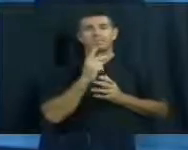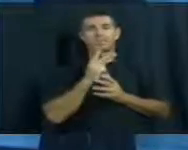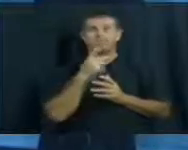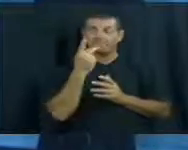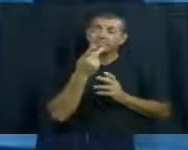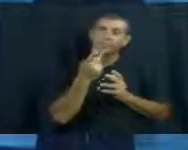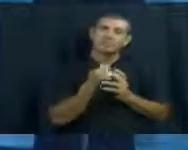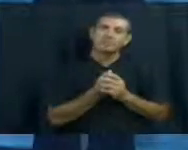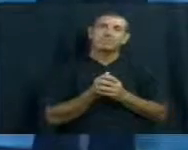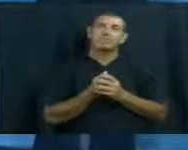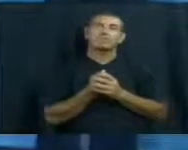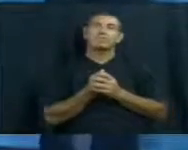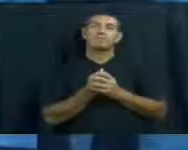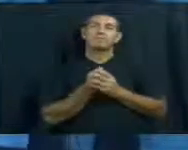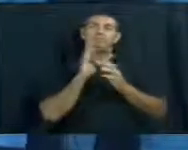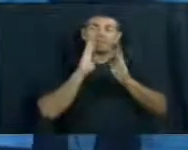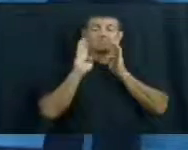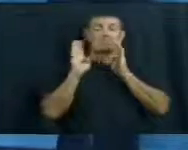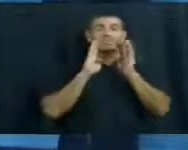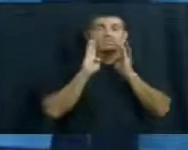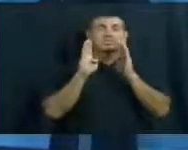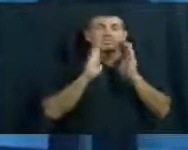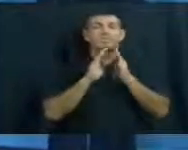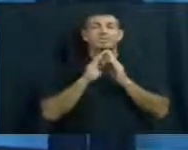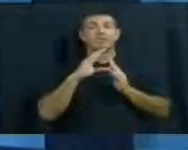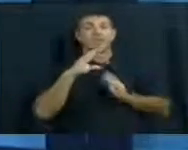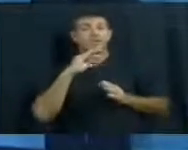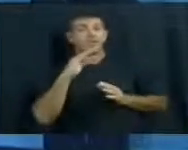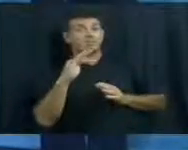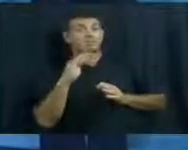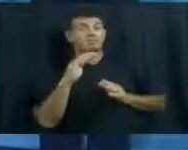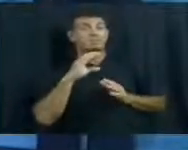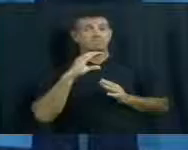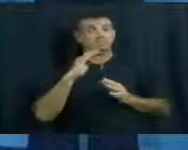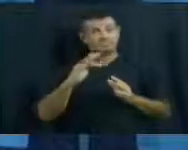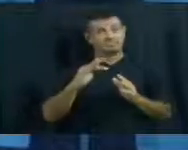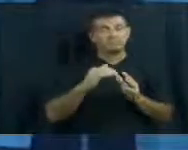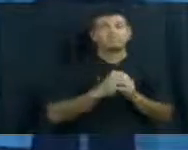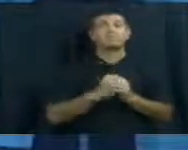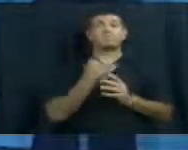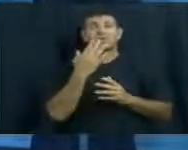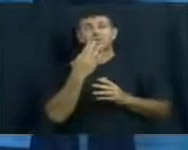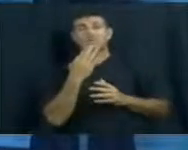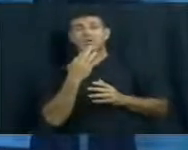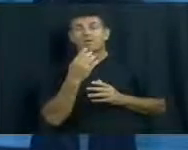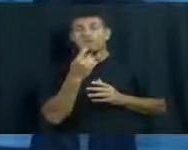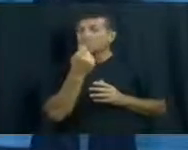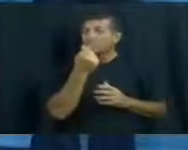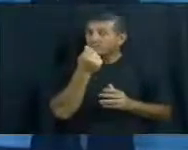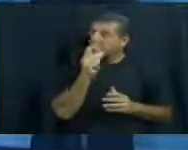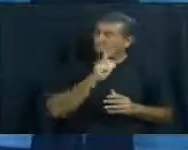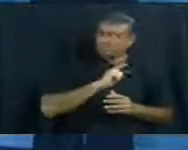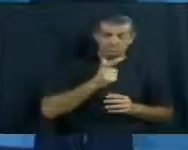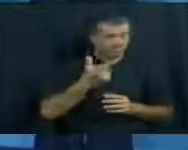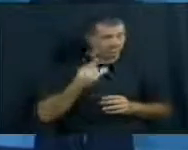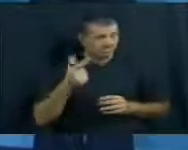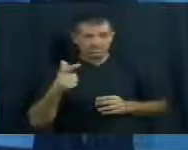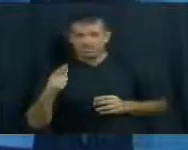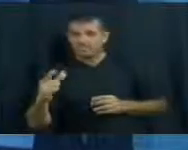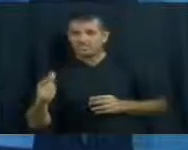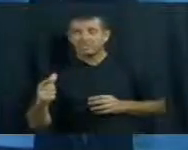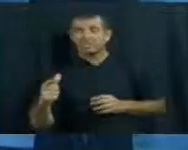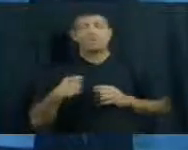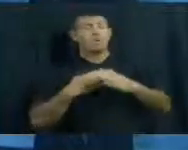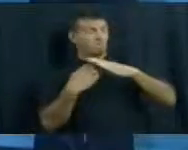vi aqui no nosso Facebook. O Carnaval da Cidade não está recebendo nenhuma verba, tá, gente? A gente está em parceria com empresas públicas